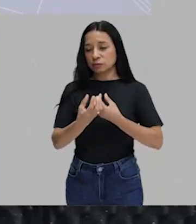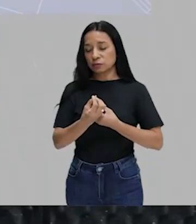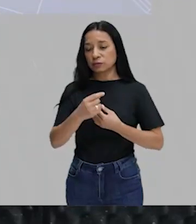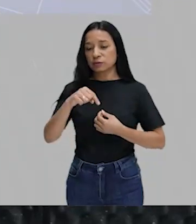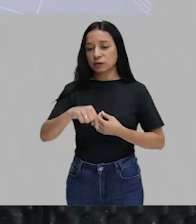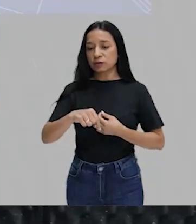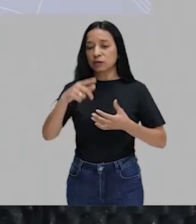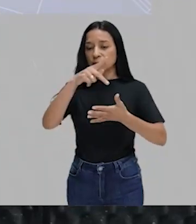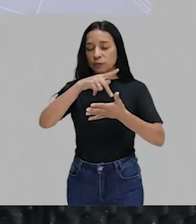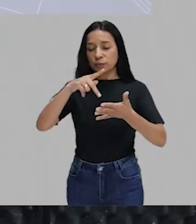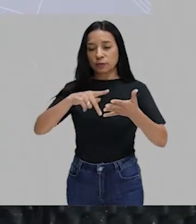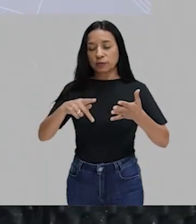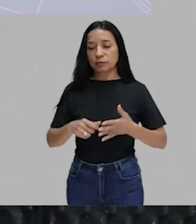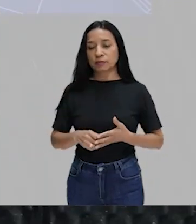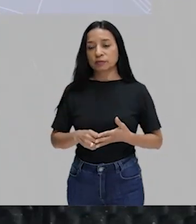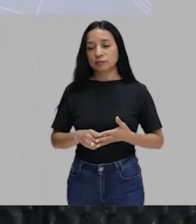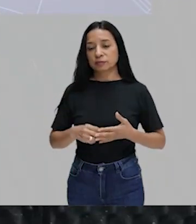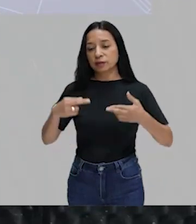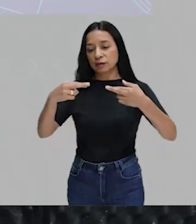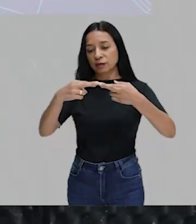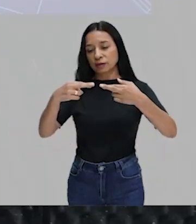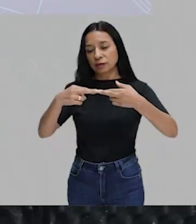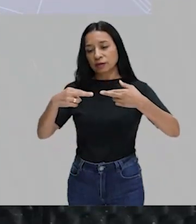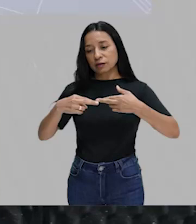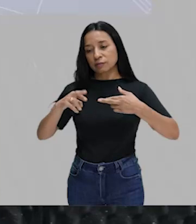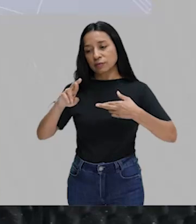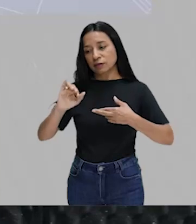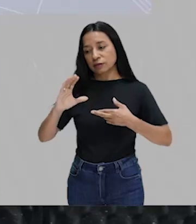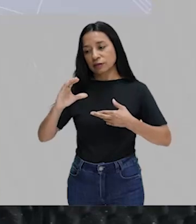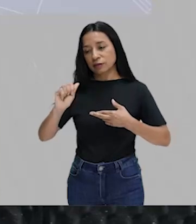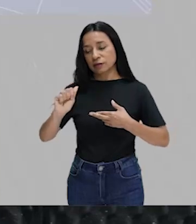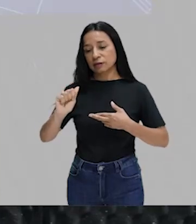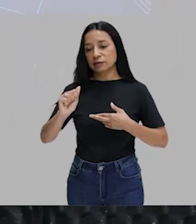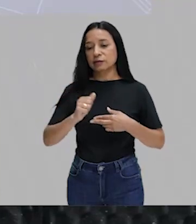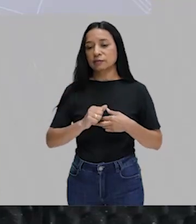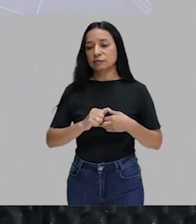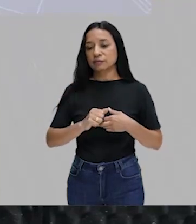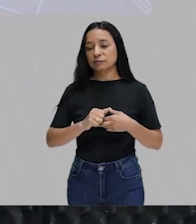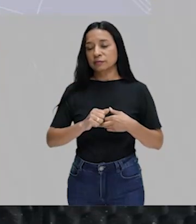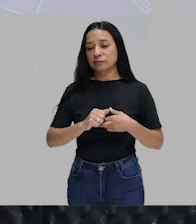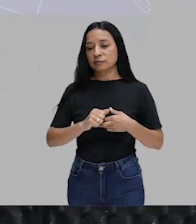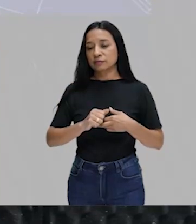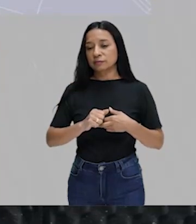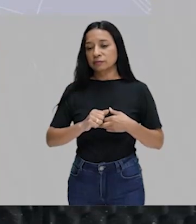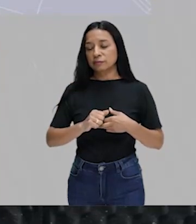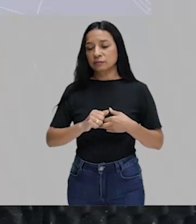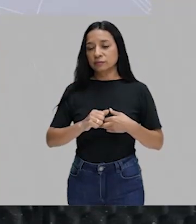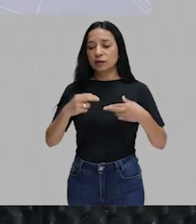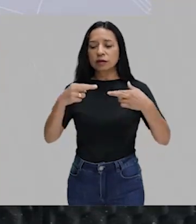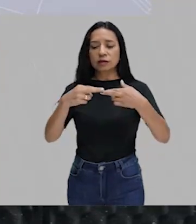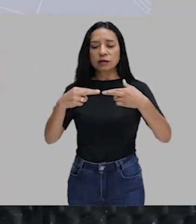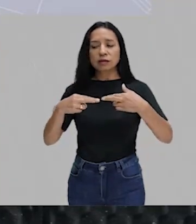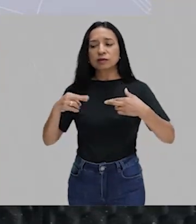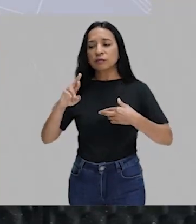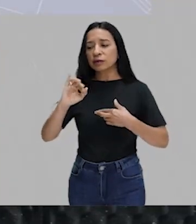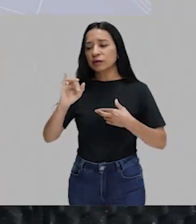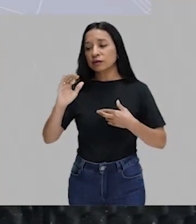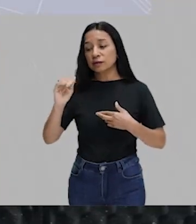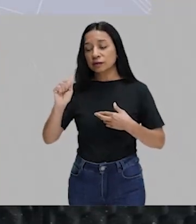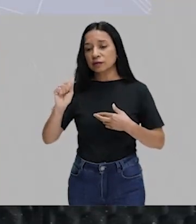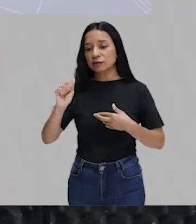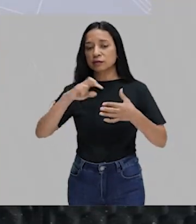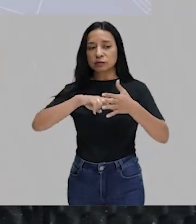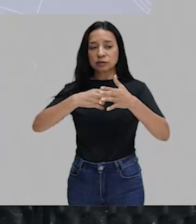dos poemas. Rima rica, rima, né, o nome está dizendo, tinha que ter rima. O que é uma rima rica? É uma